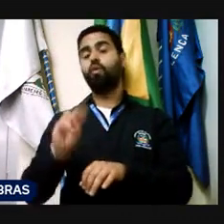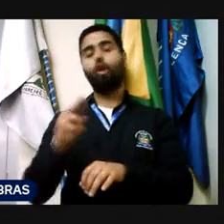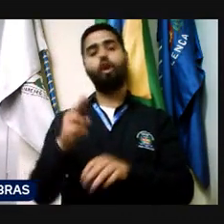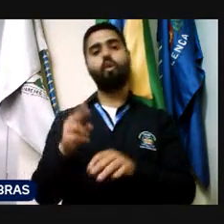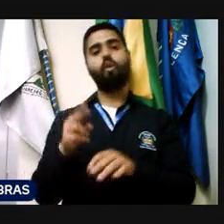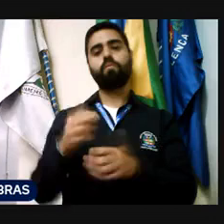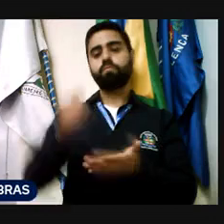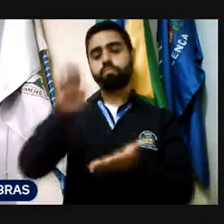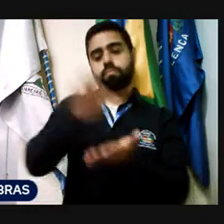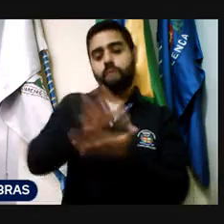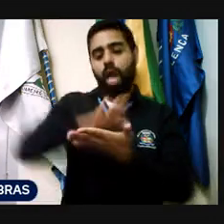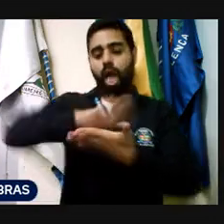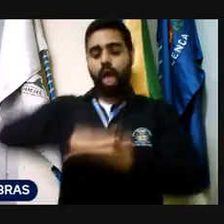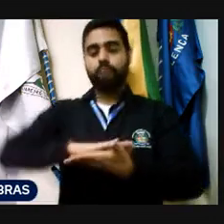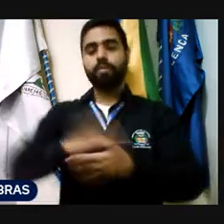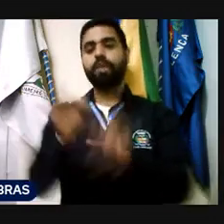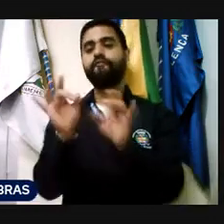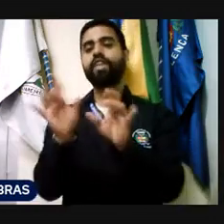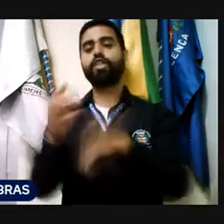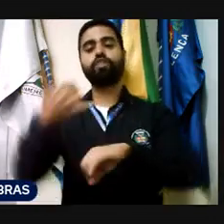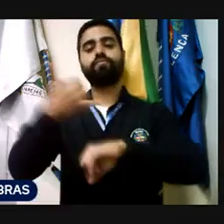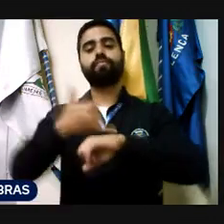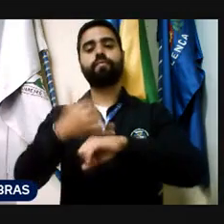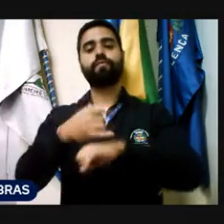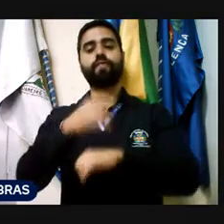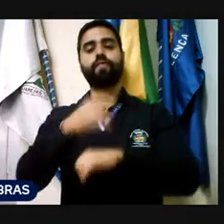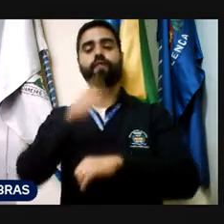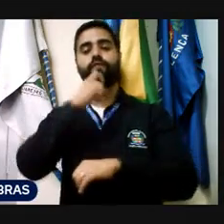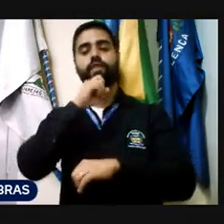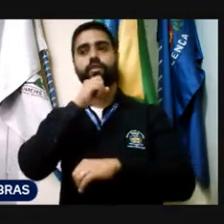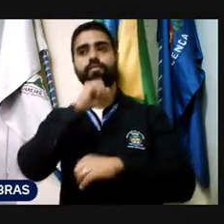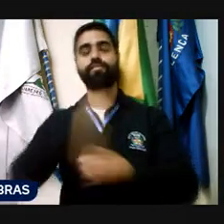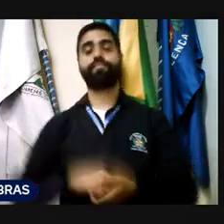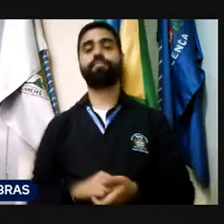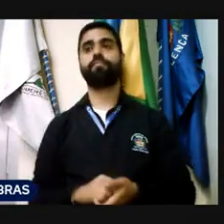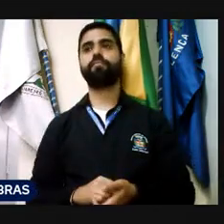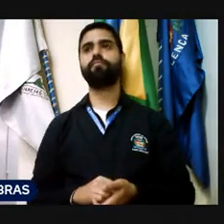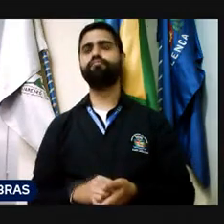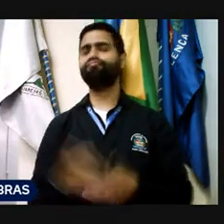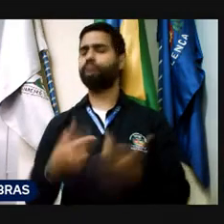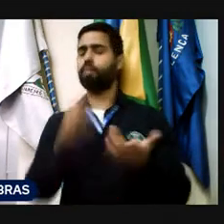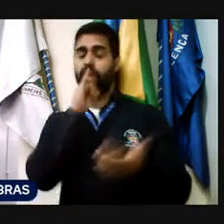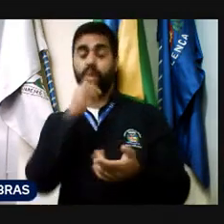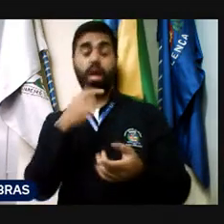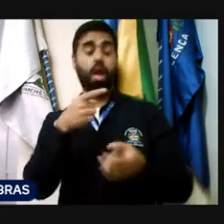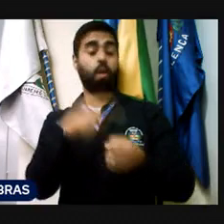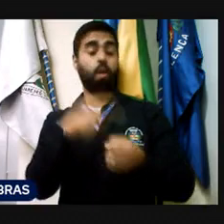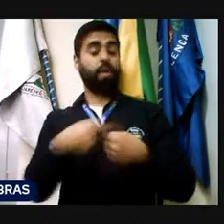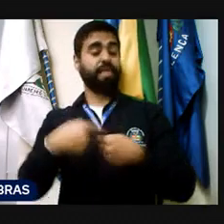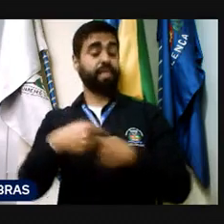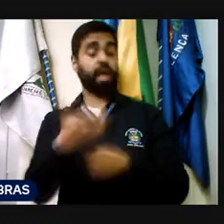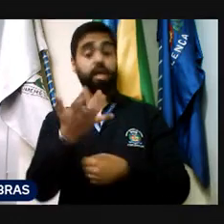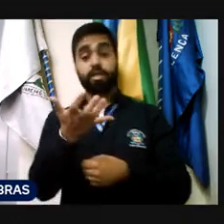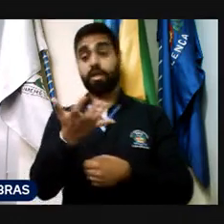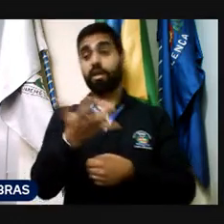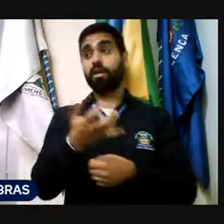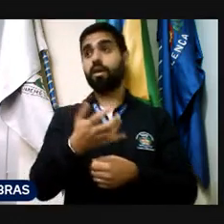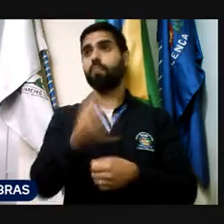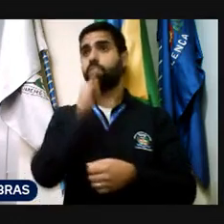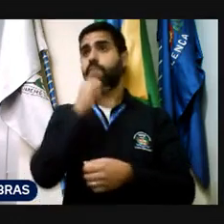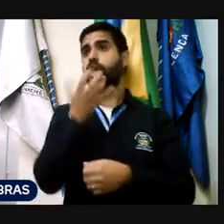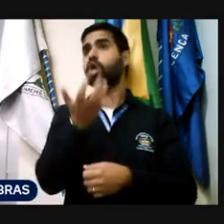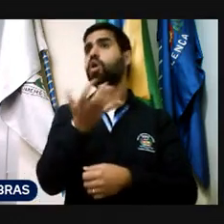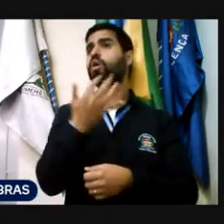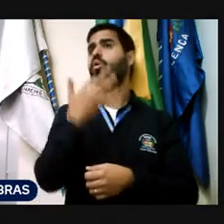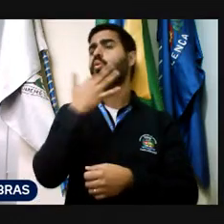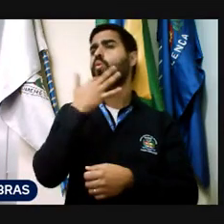Velho. Uma cidade onde a gente almeja o crescimento, ela não pode ter, quem conhece Chacrinha pela rua